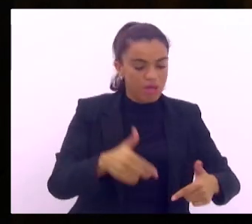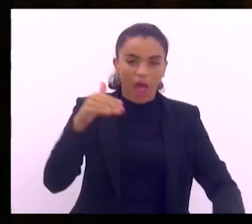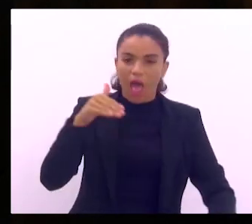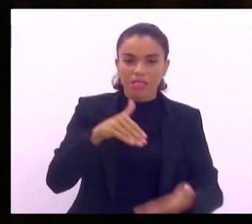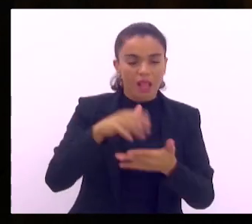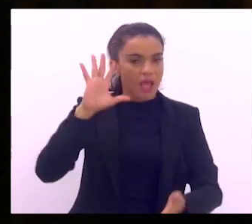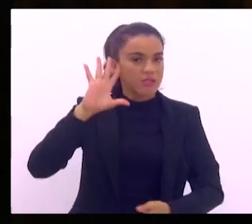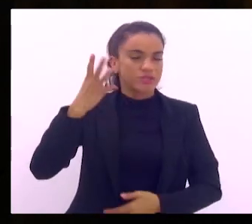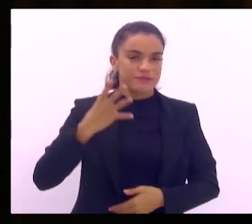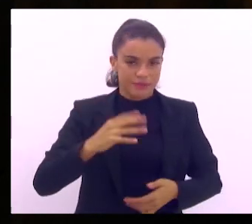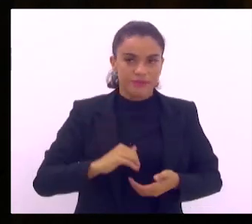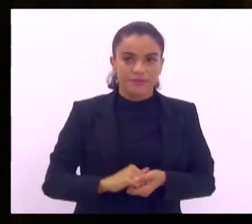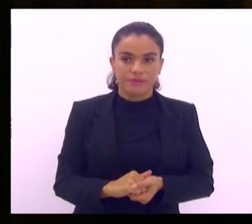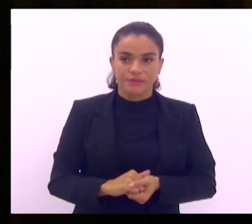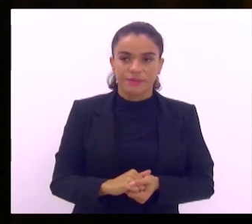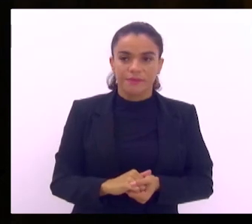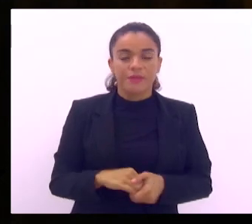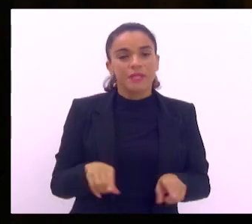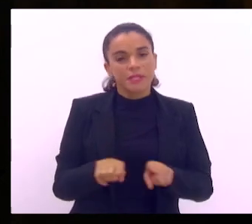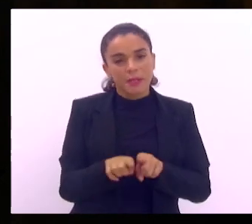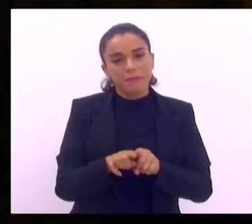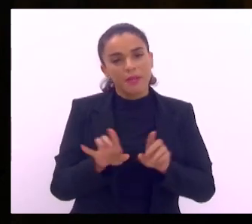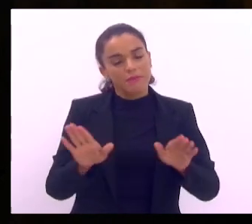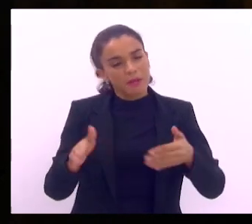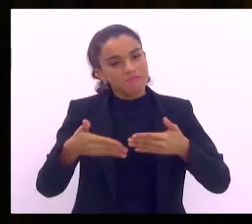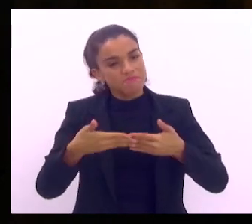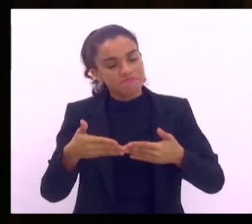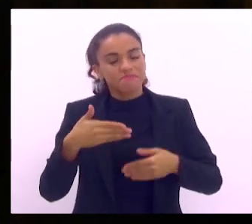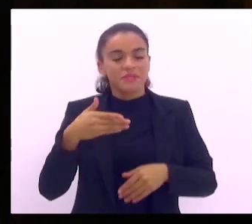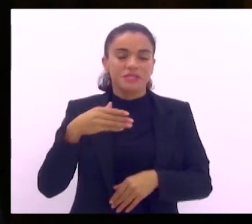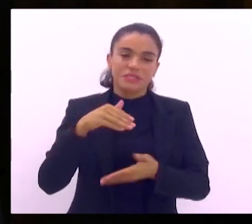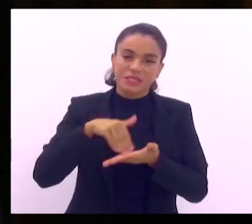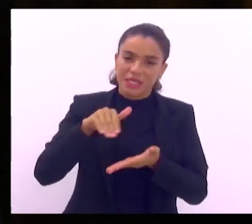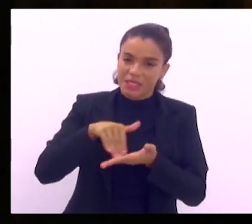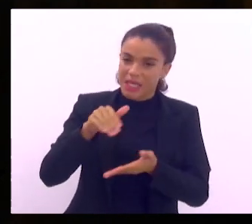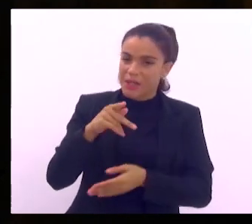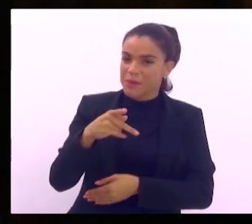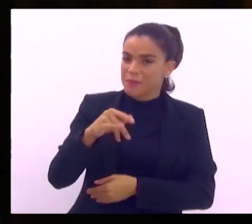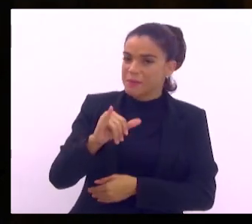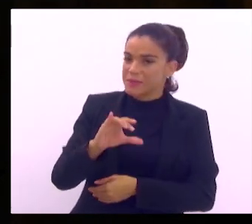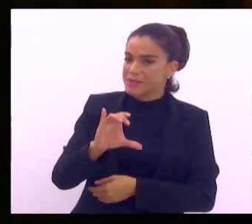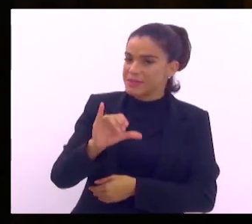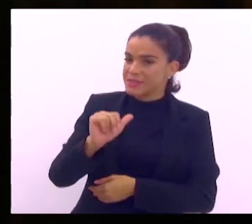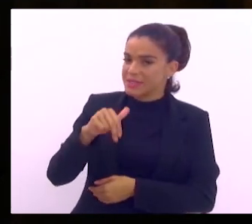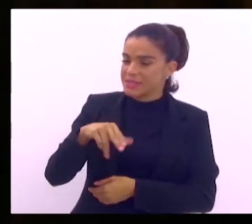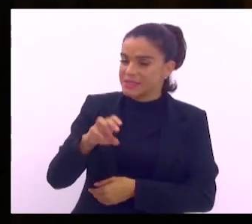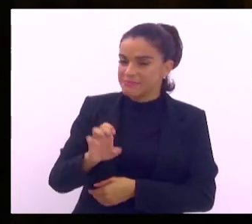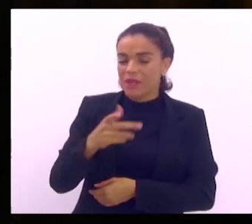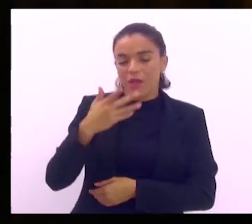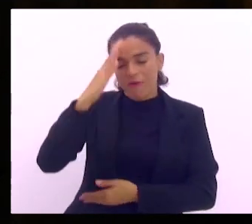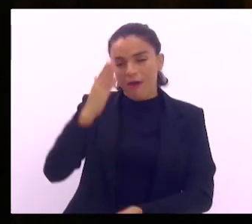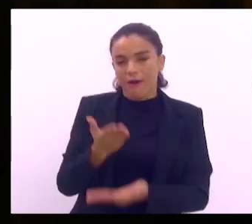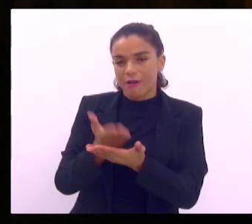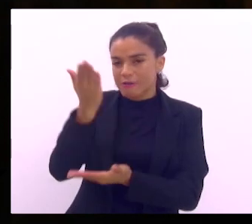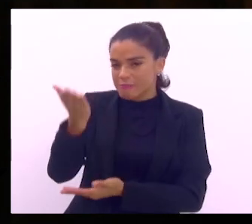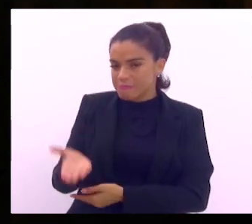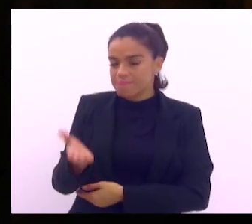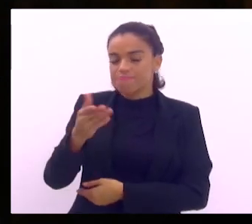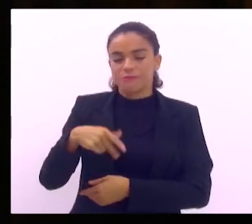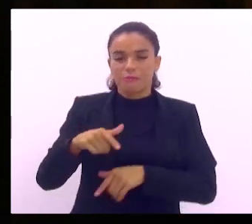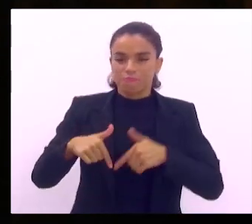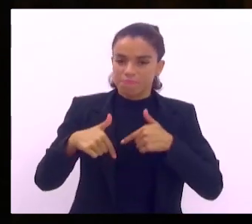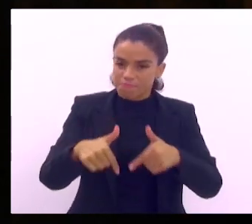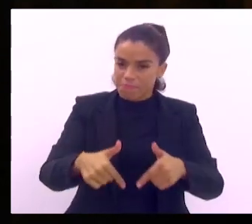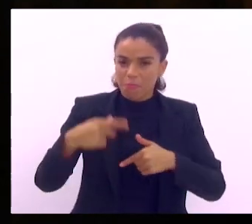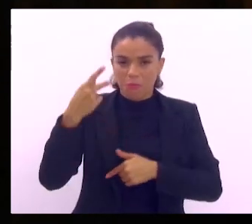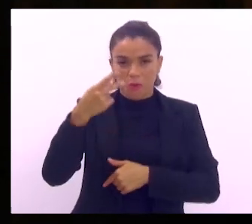contundente. E, para concluir, então, secretário Pisciani, eu acredito no senhor, eu acredito na sua vontade política, eu